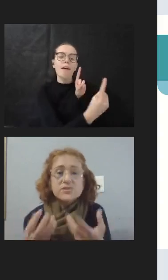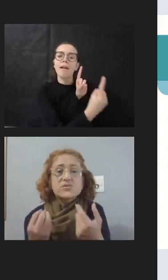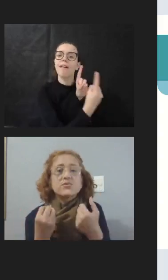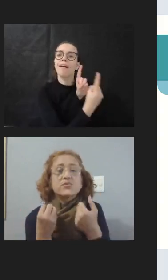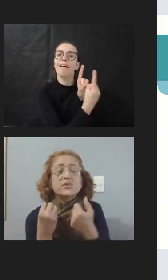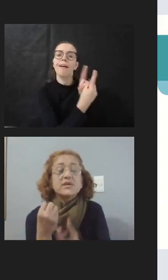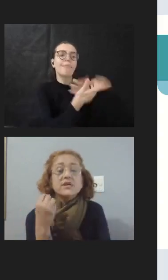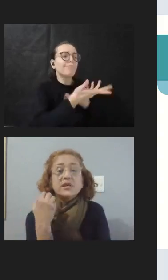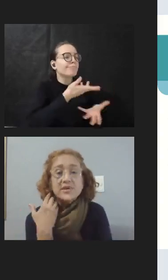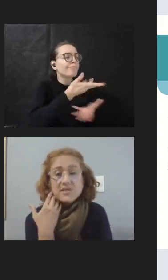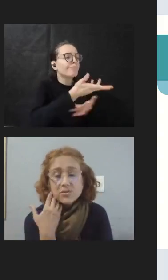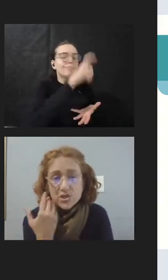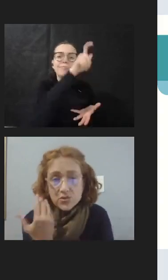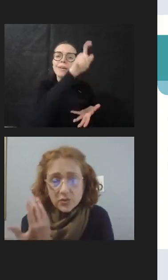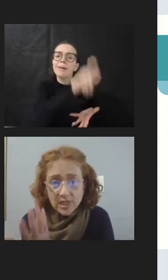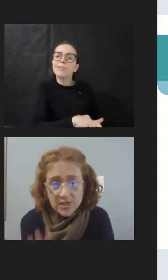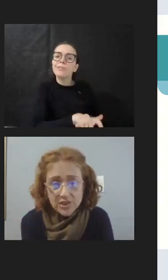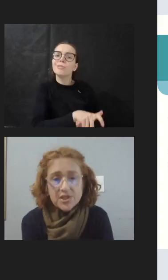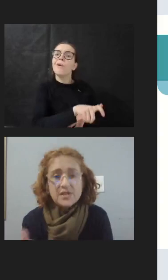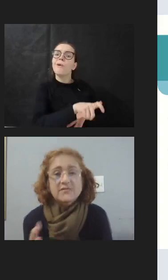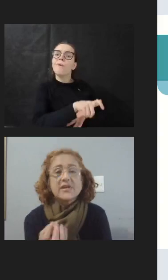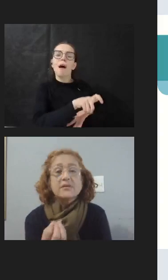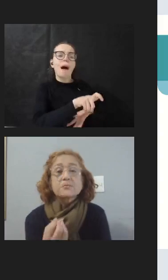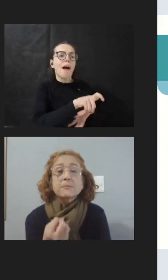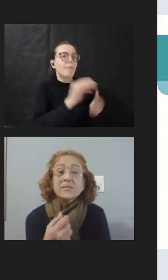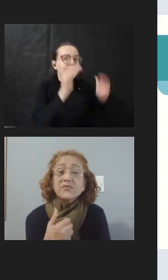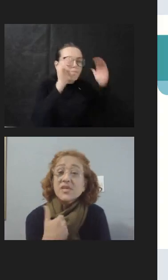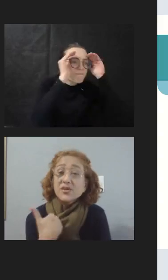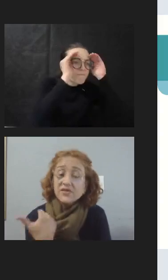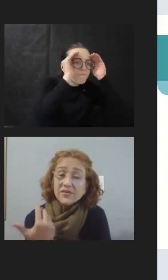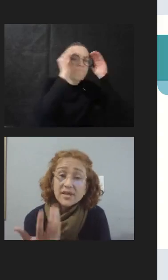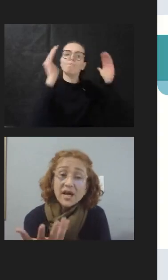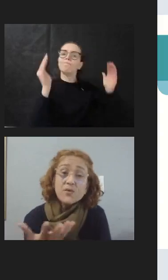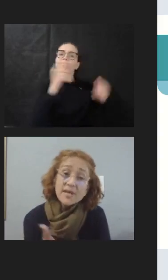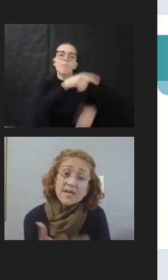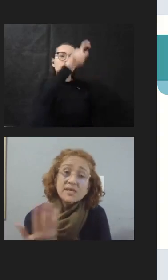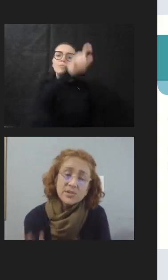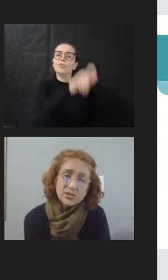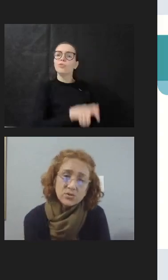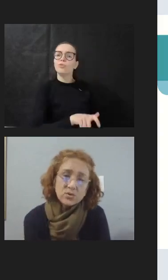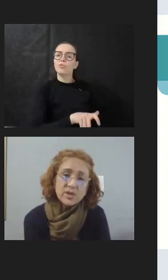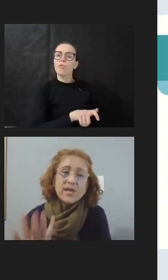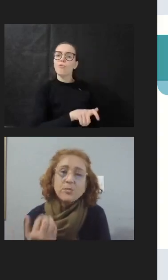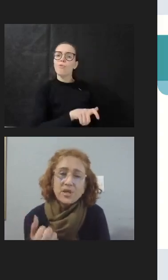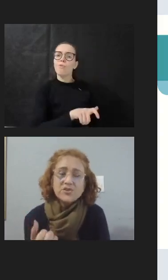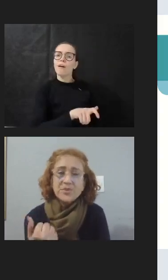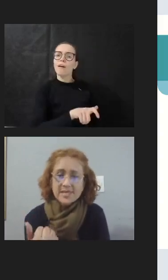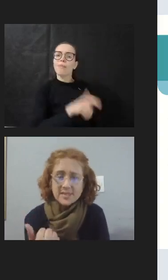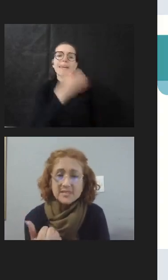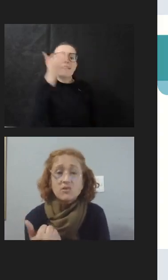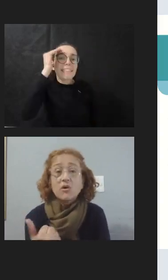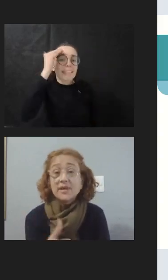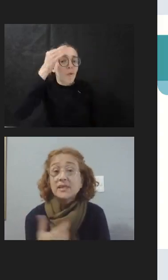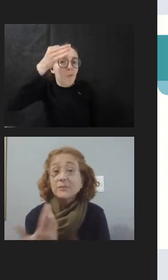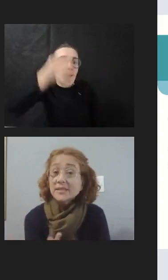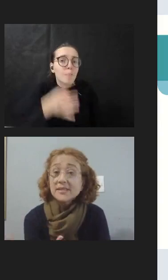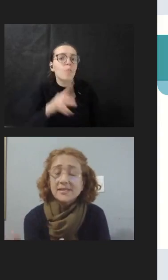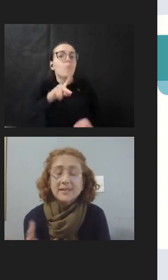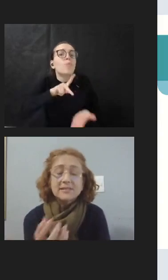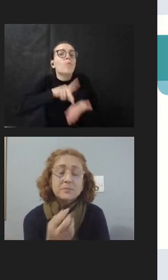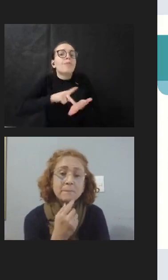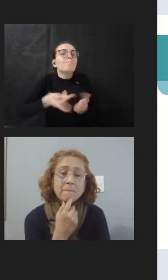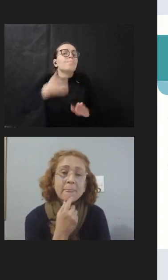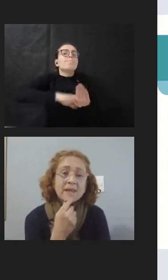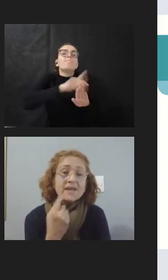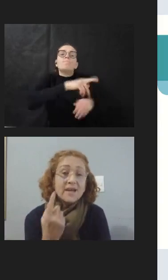uma pessoa, fazer uma escuta ativa, para você identificar o que essa pessoa realmente precisa, qual é a demanda